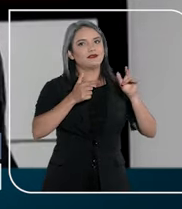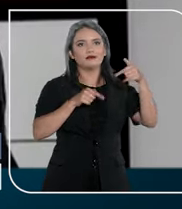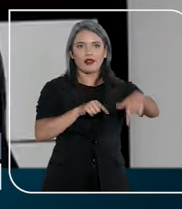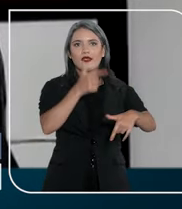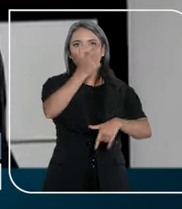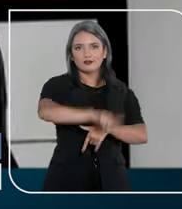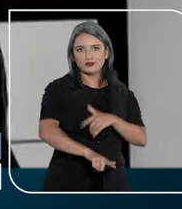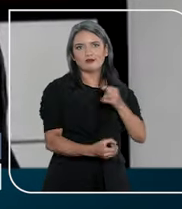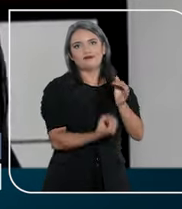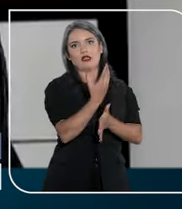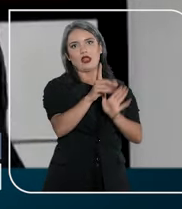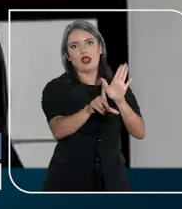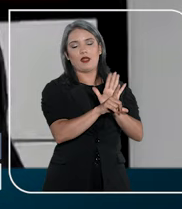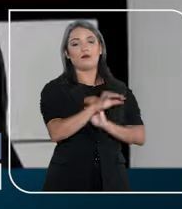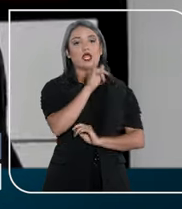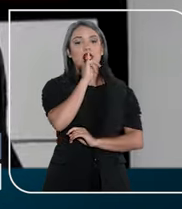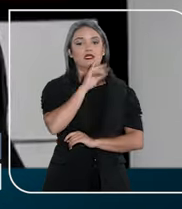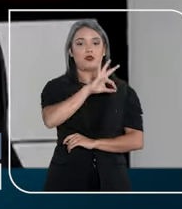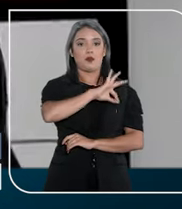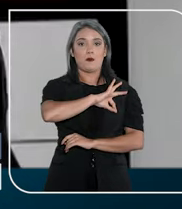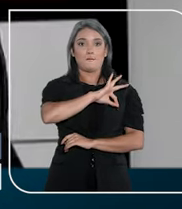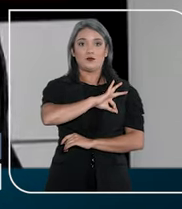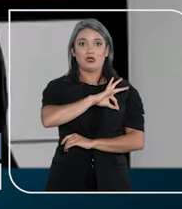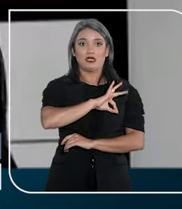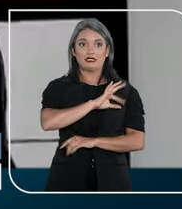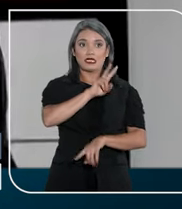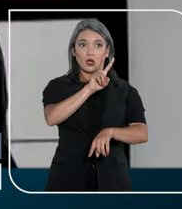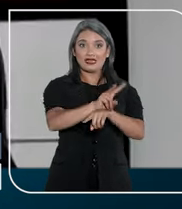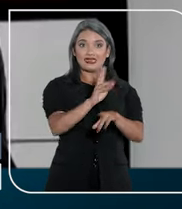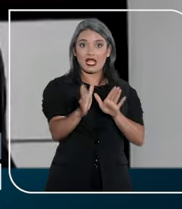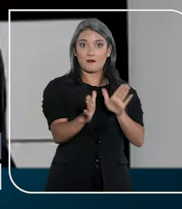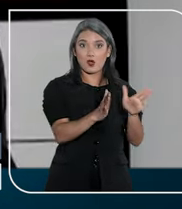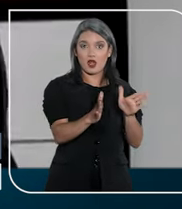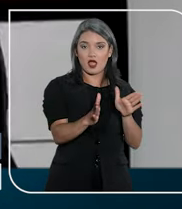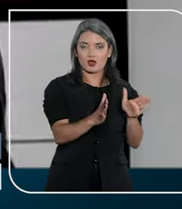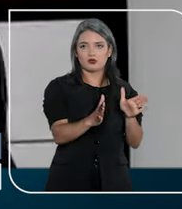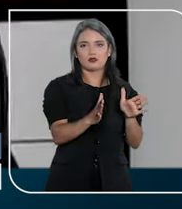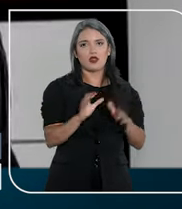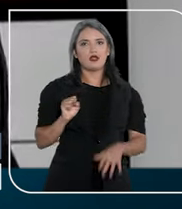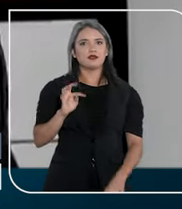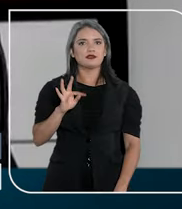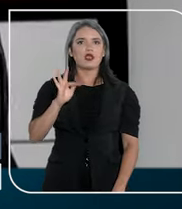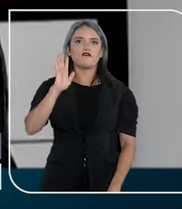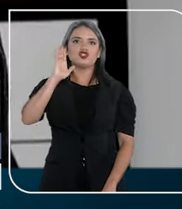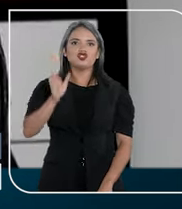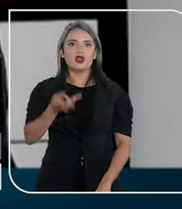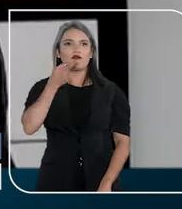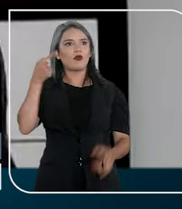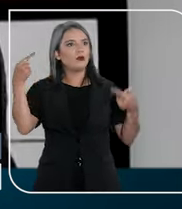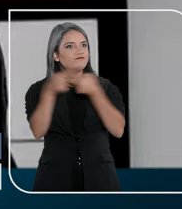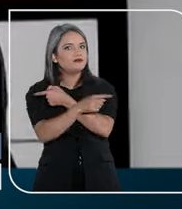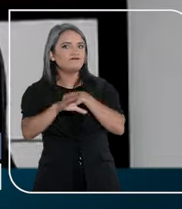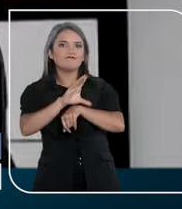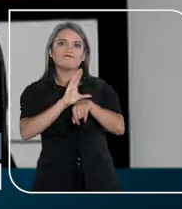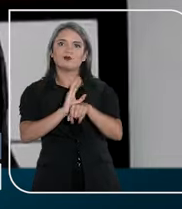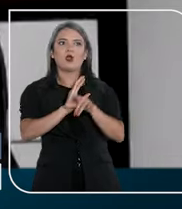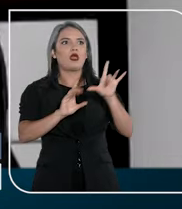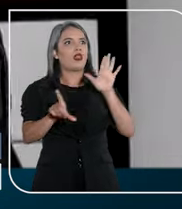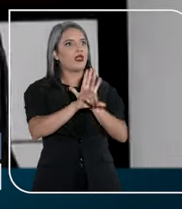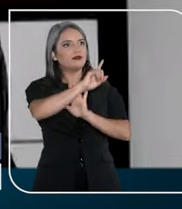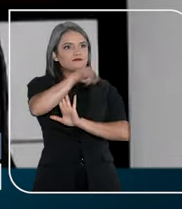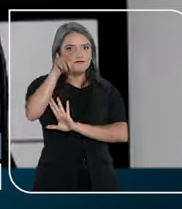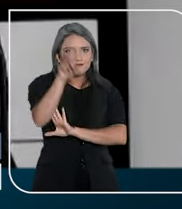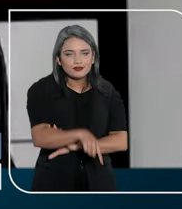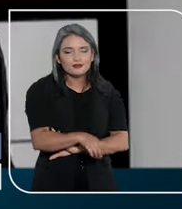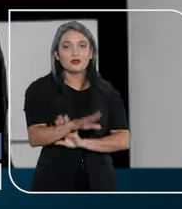da figura do policial militar temporário. O Supremo já disse por 3 vezes que isso é inconstitucional, inclusive derrubando a legislação do Estado do Rio Grande do Sul. Mas